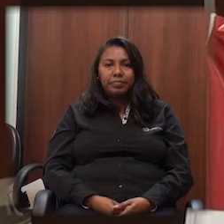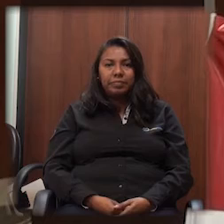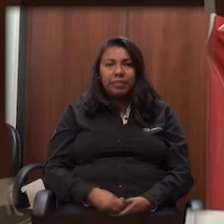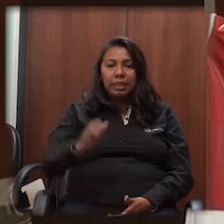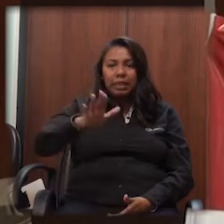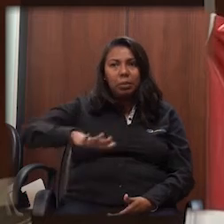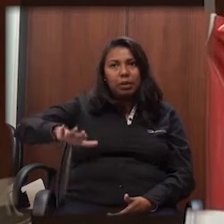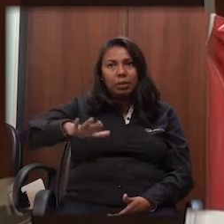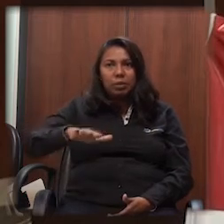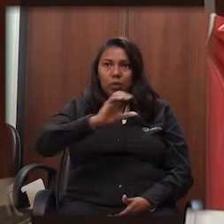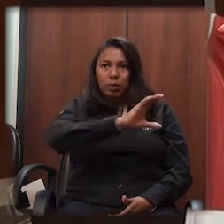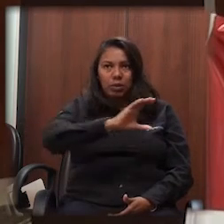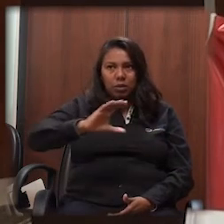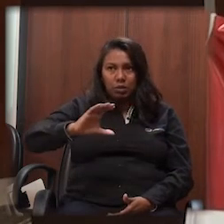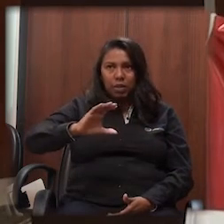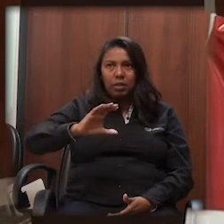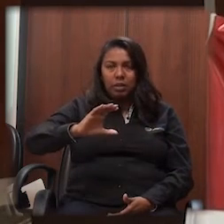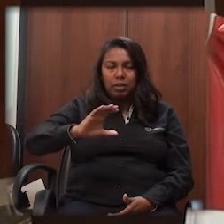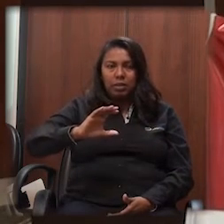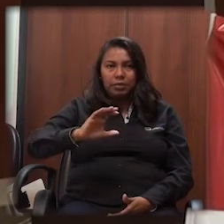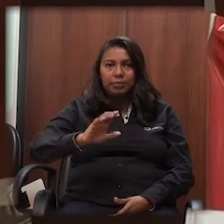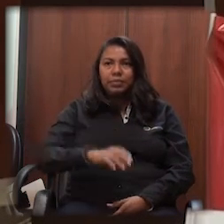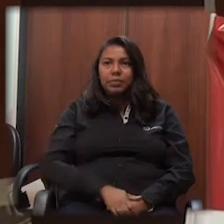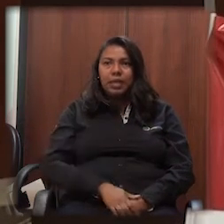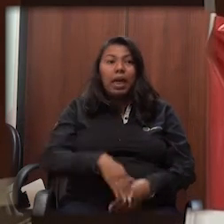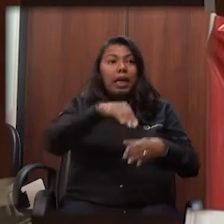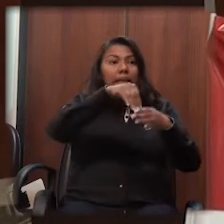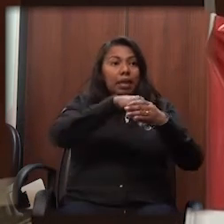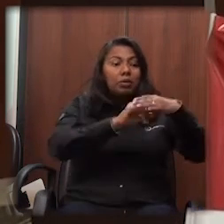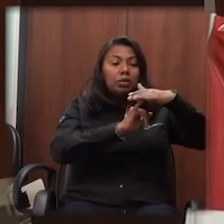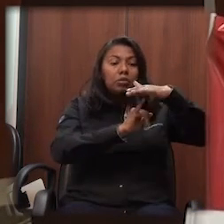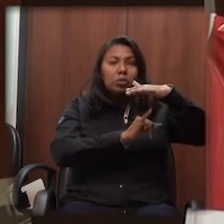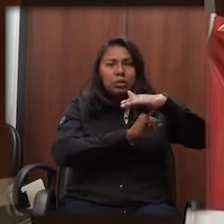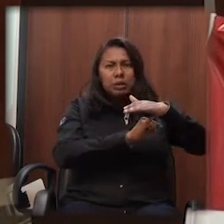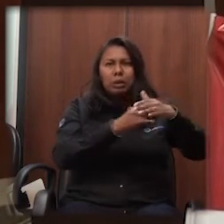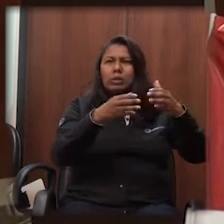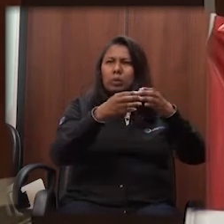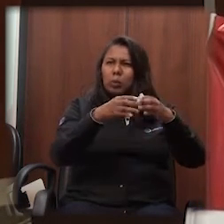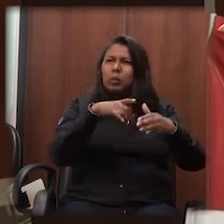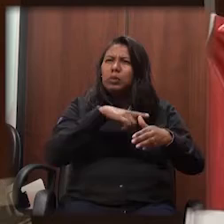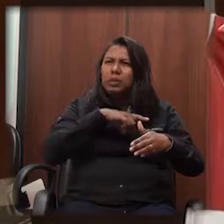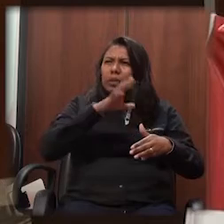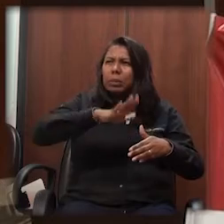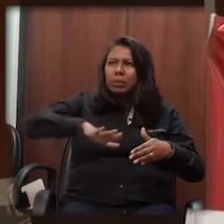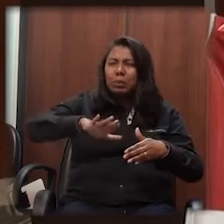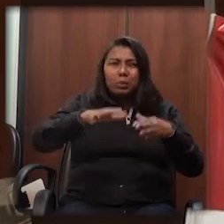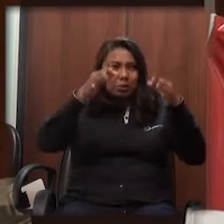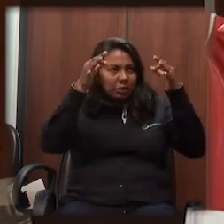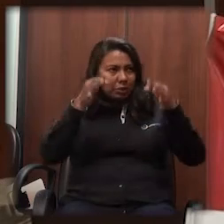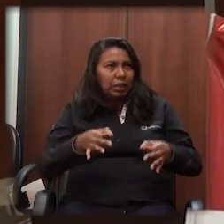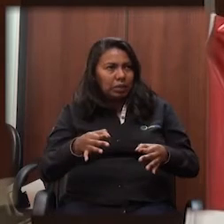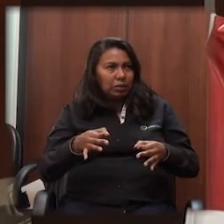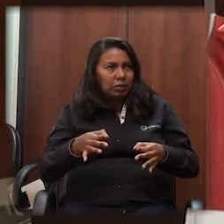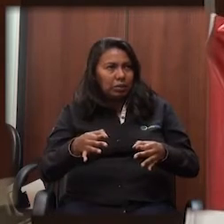Departamentos e coordenadorias, né? Existe nas instituições departamentos e coordenadorias específicas para a pauta